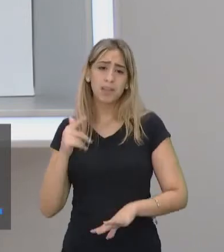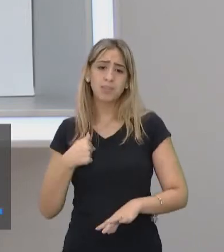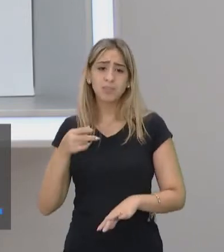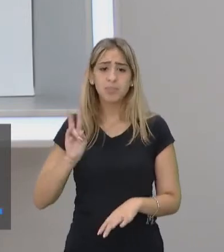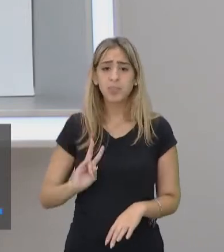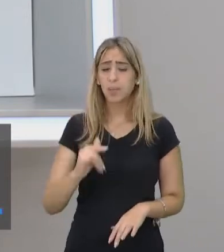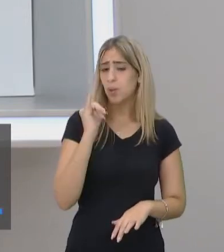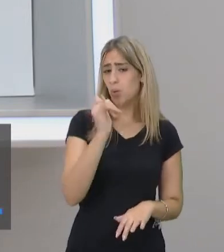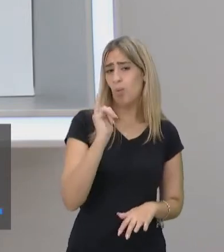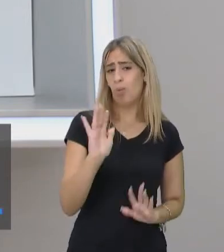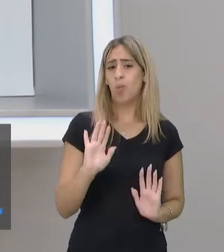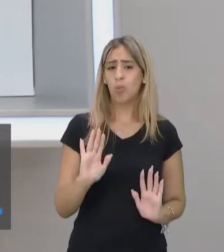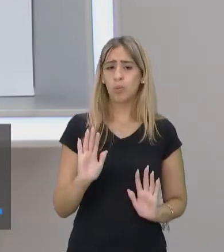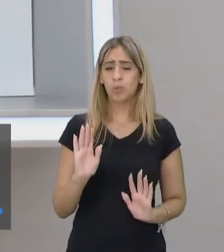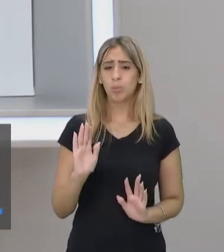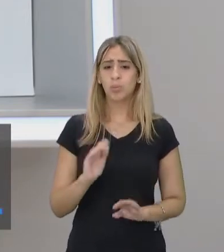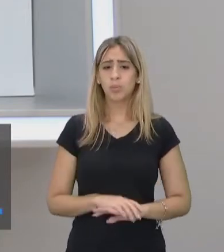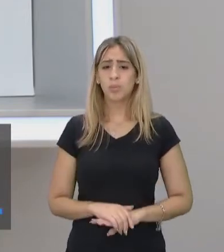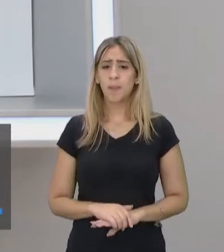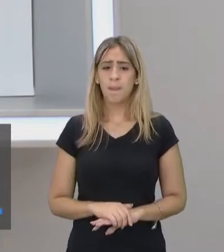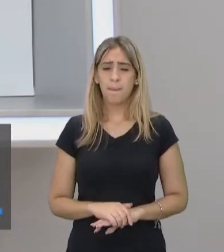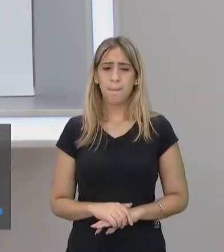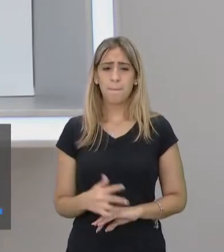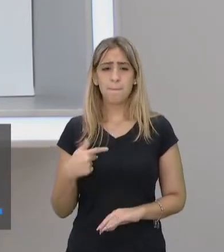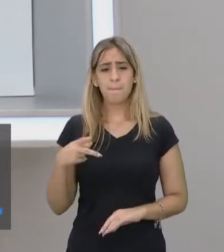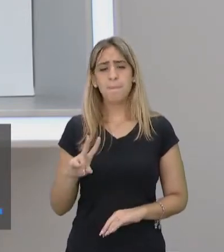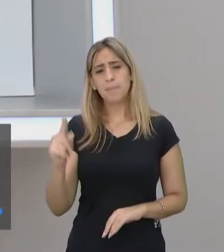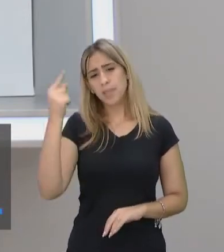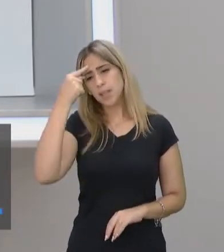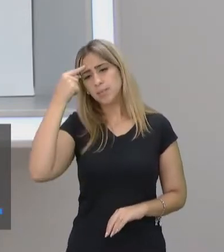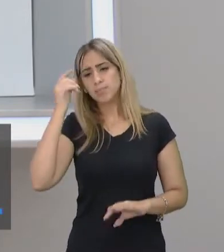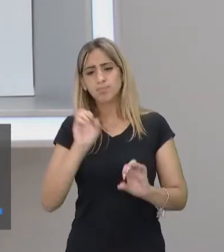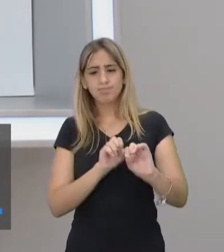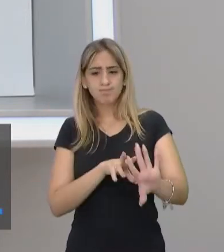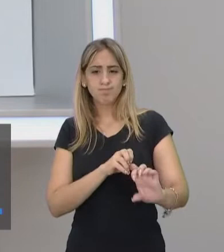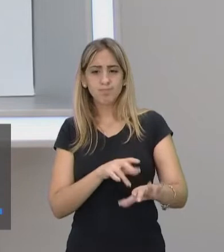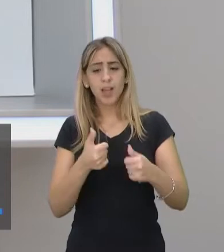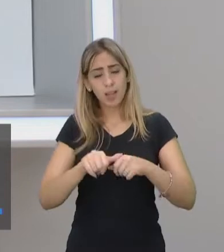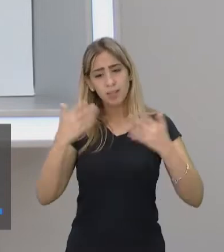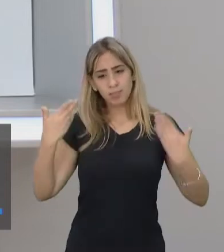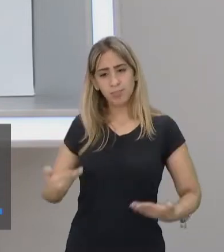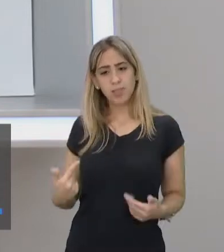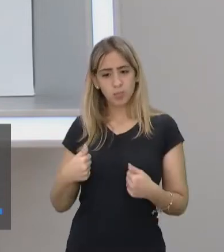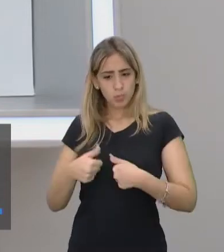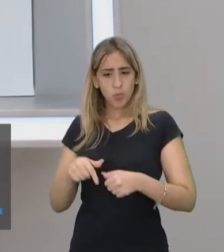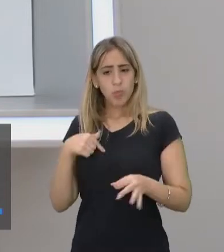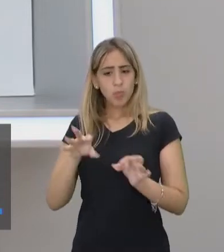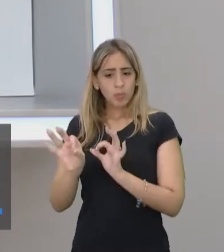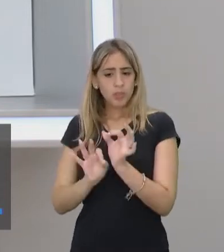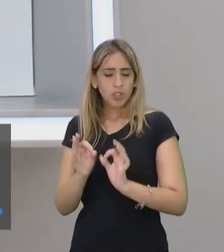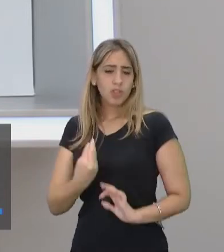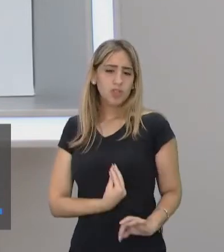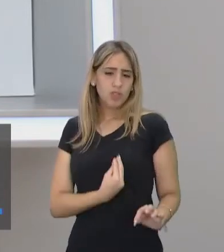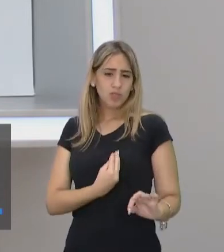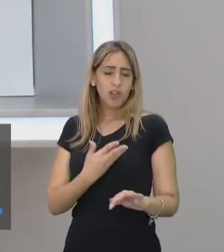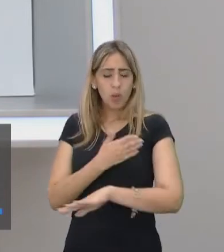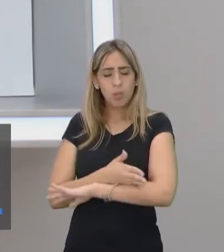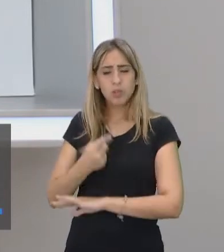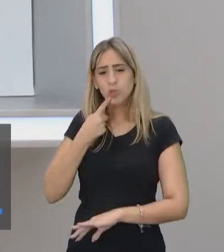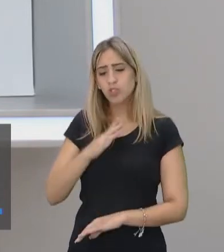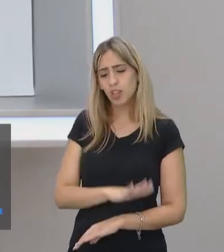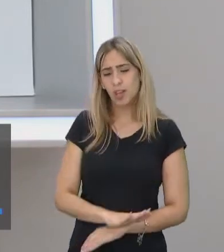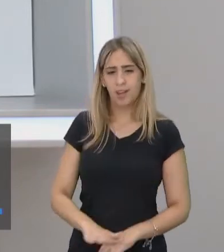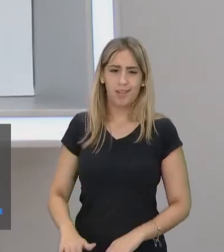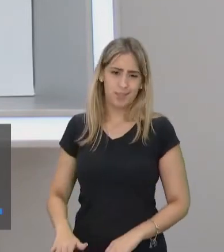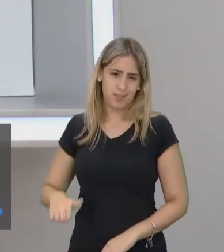sempre conto isso, né? Quando eu era pequena, eu pensava sempre na área da educação. Aqui estou. Eu acho que meu projeto de vida começou lá desde criança mesmo.